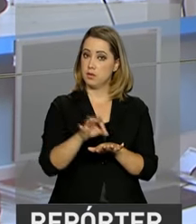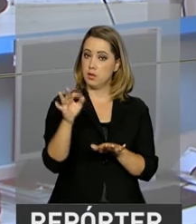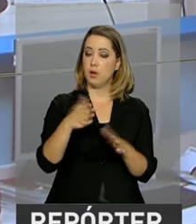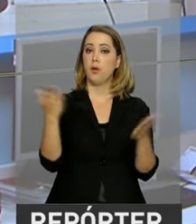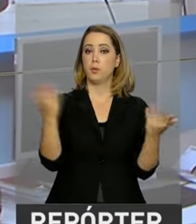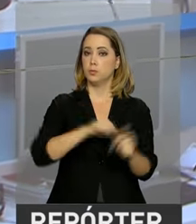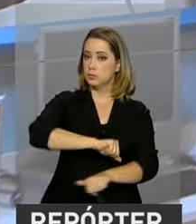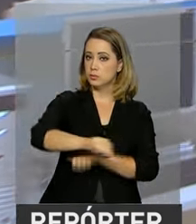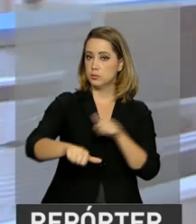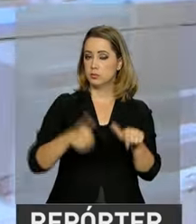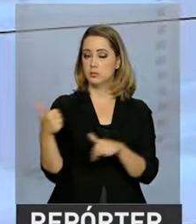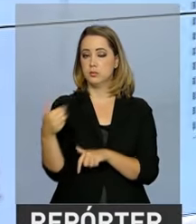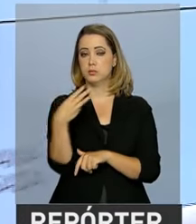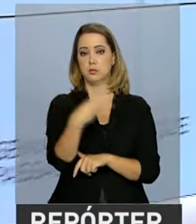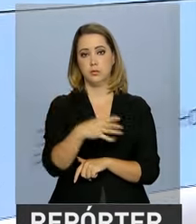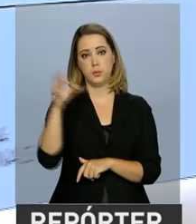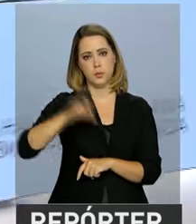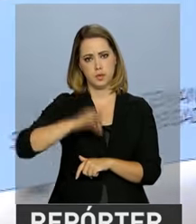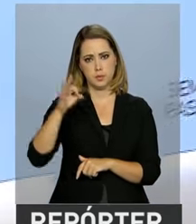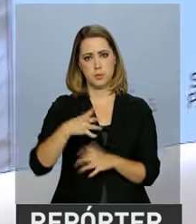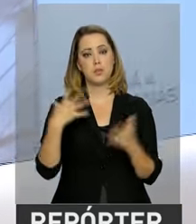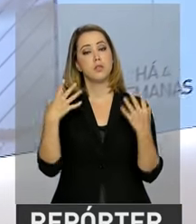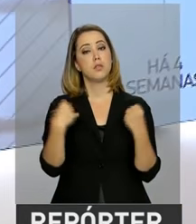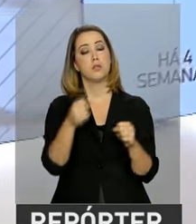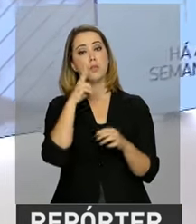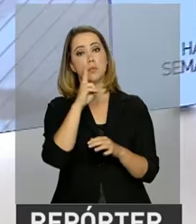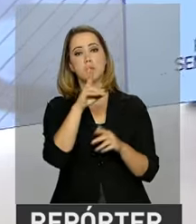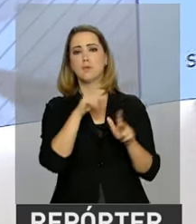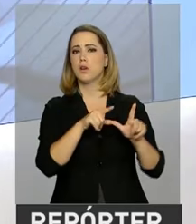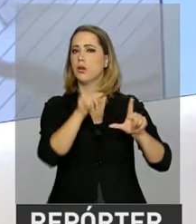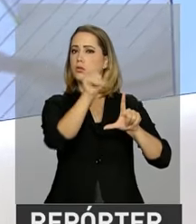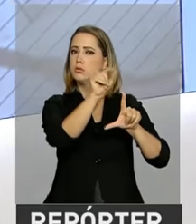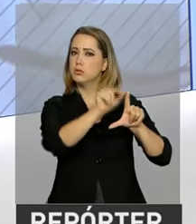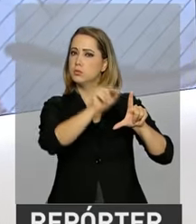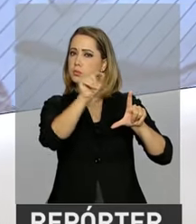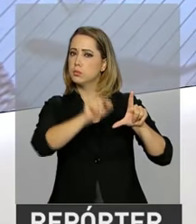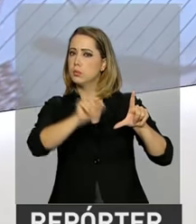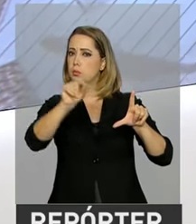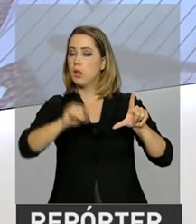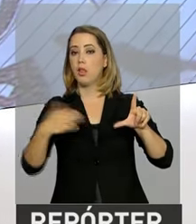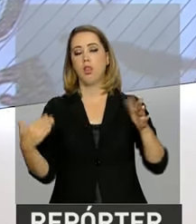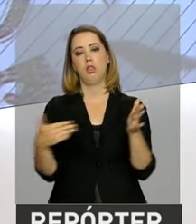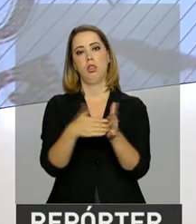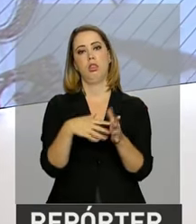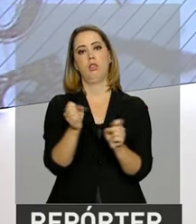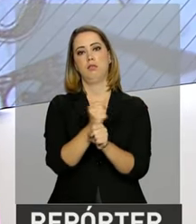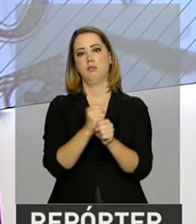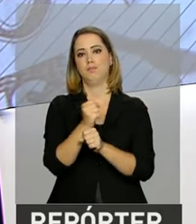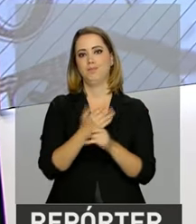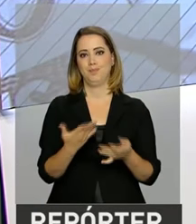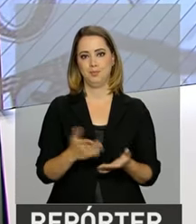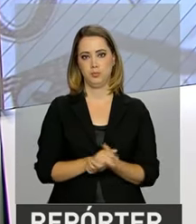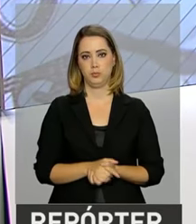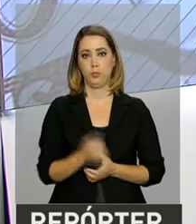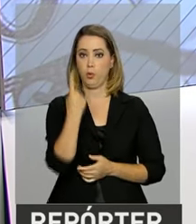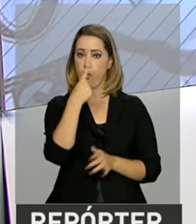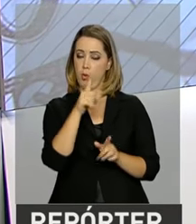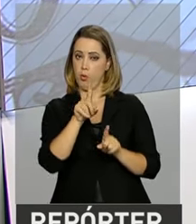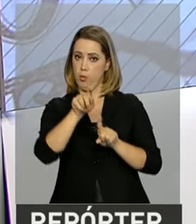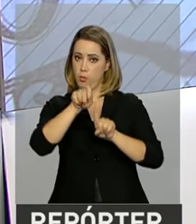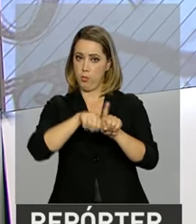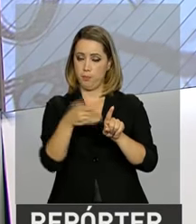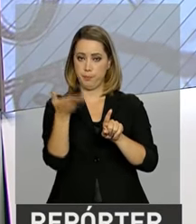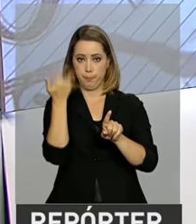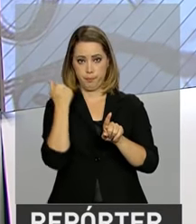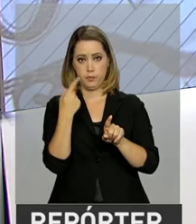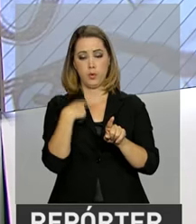13% vamos ver agora as projeções para os juros até o final deste ano há um mês a expectativa dos analistas era de que